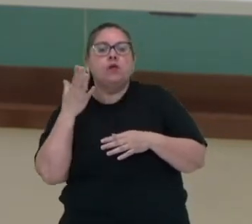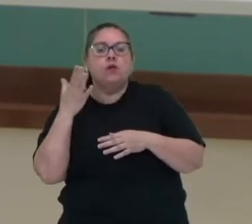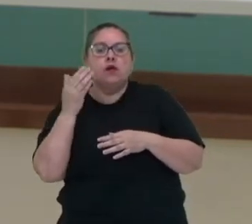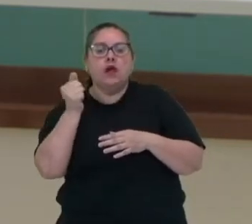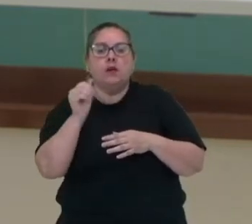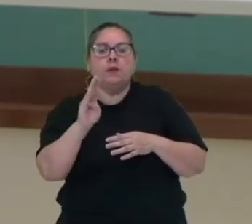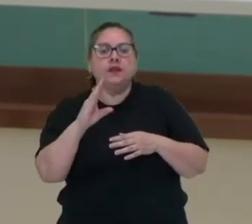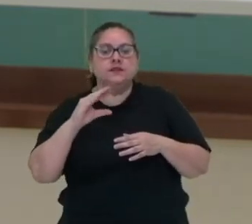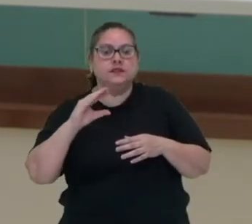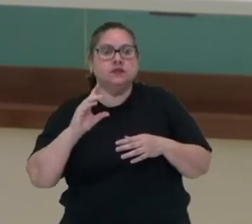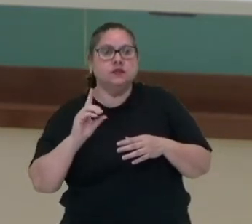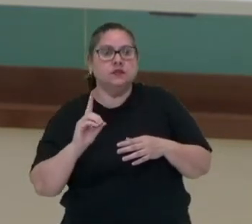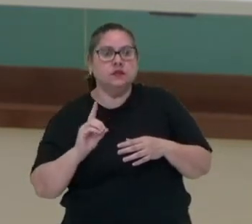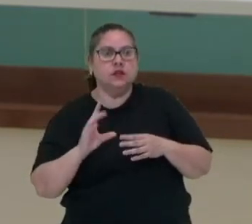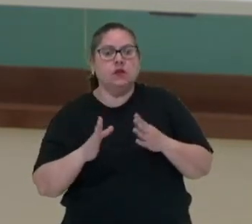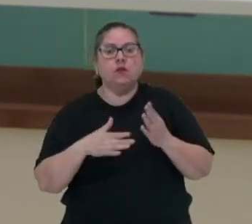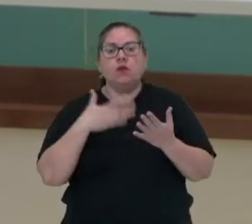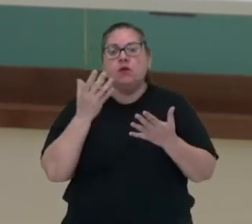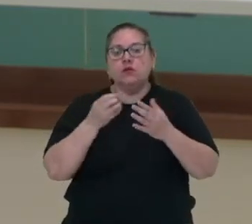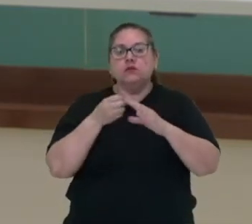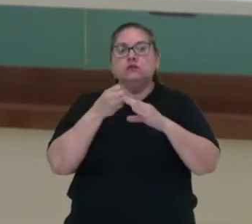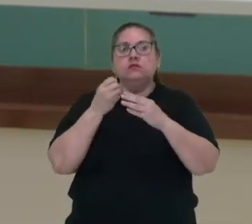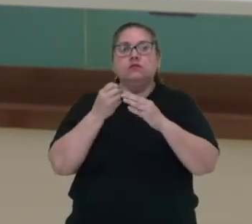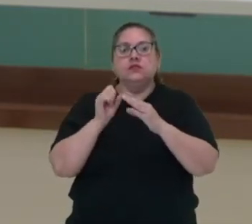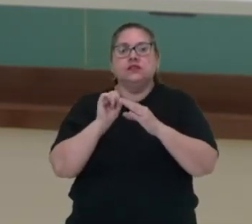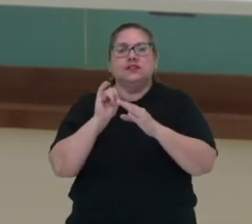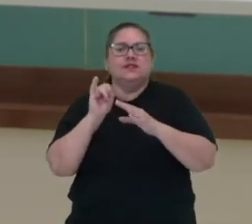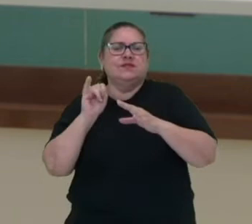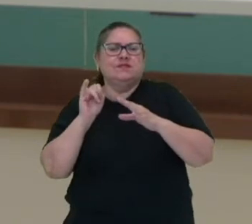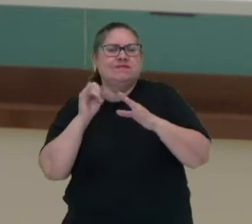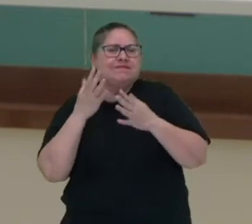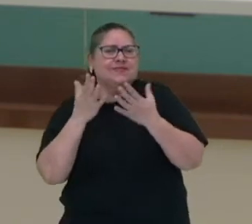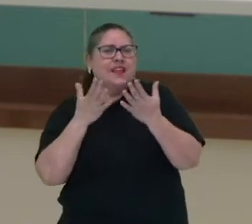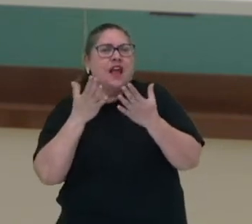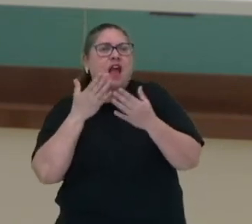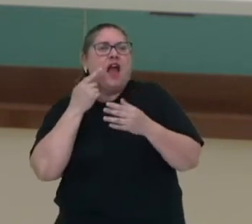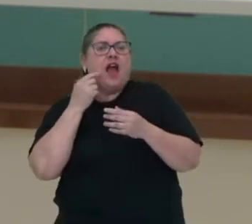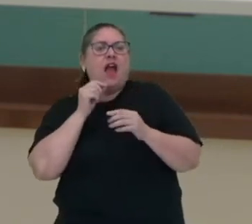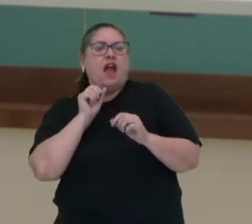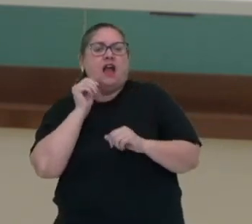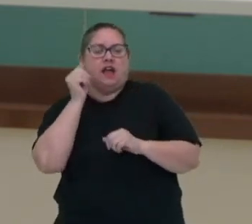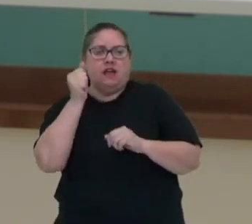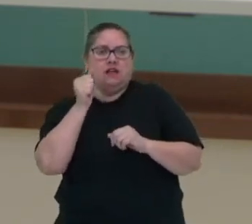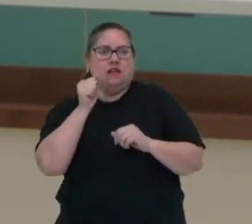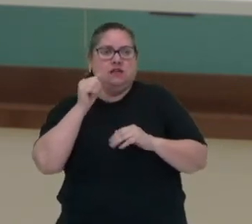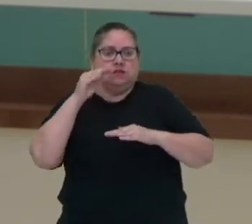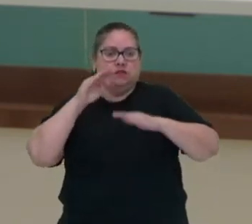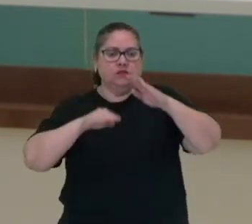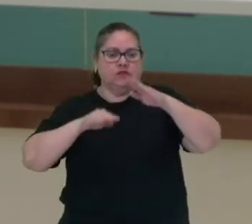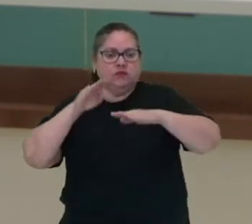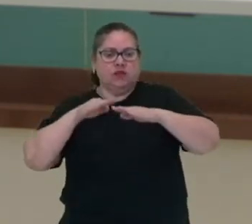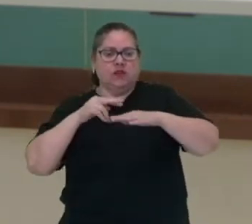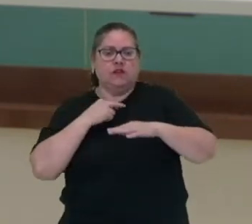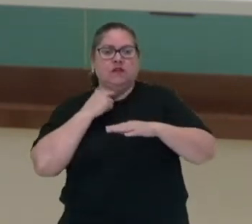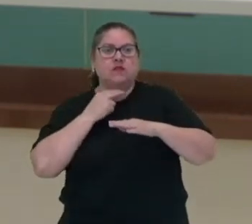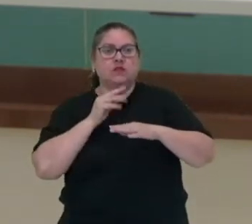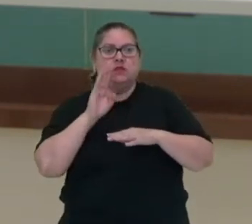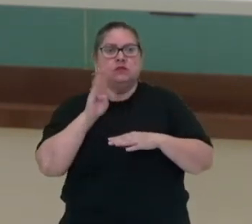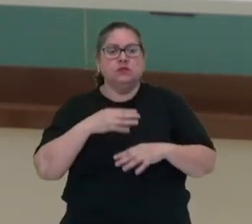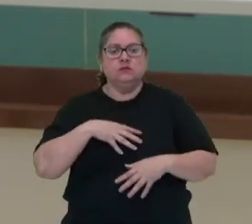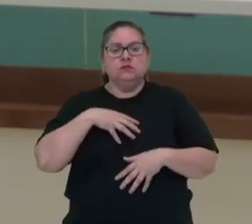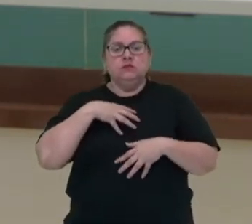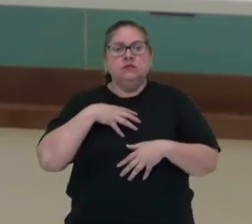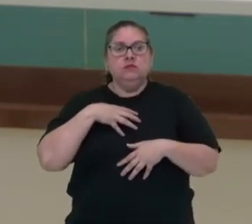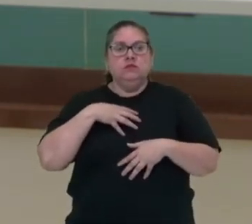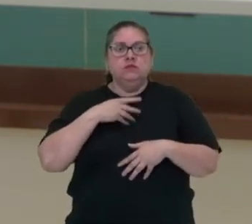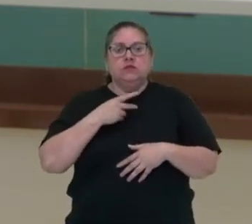está apresentando as características para evitar aquele erro lá? Alternância do tom da voz, B, respiração,